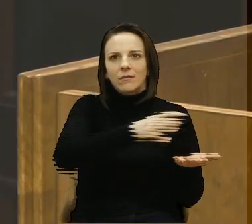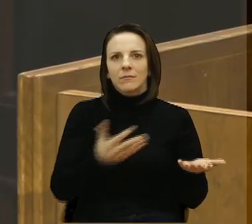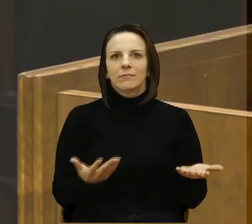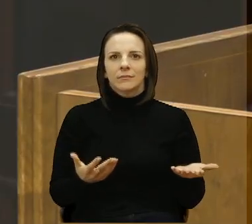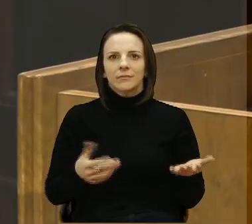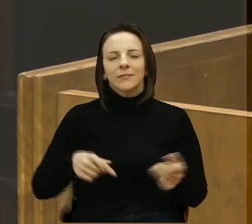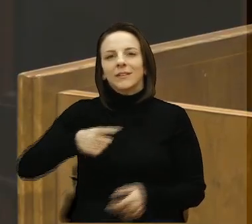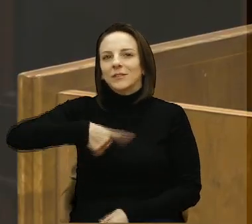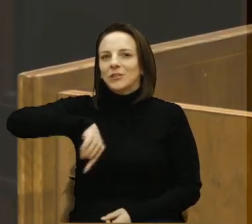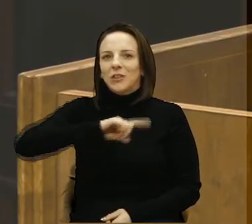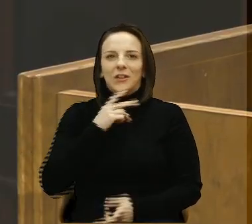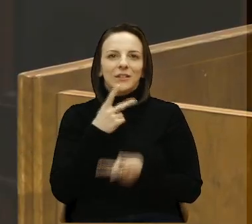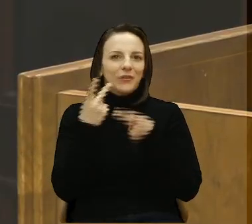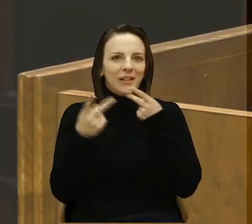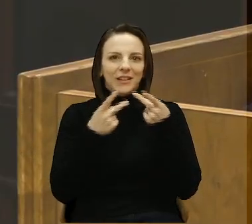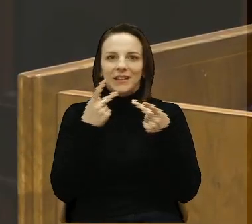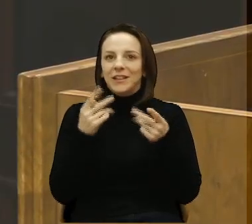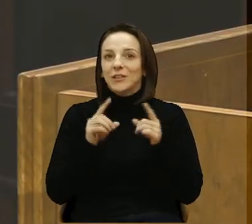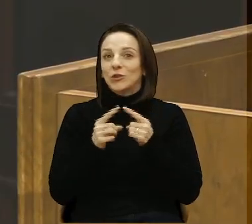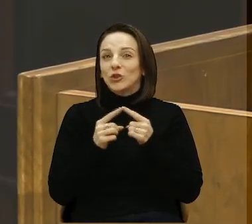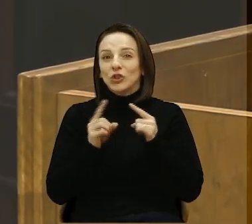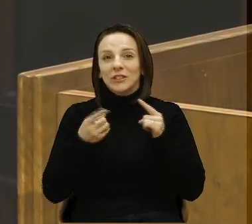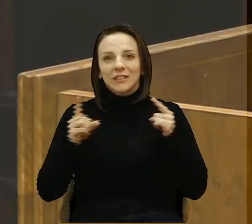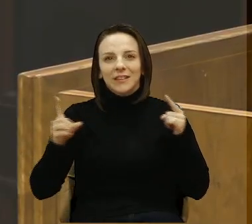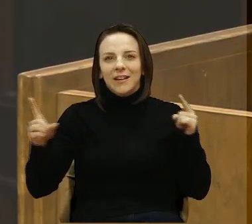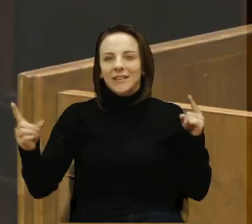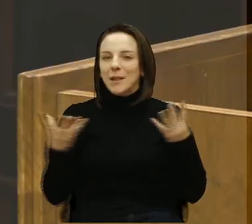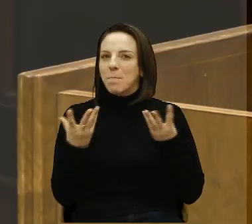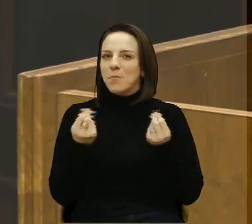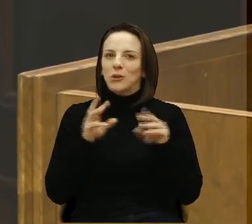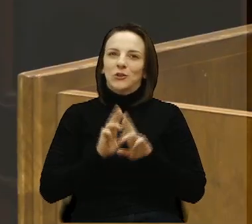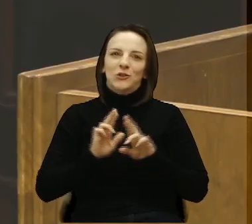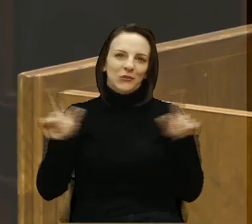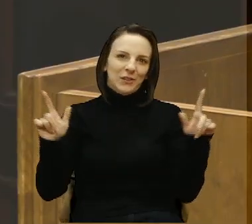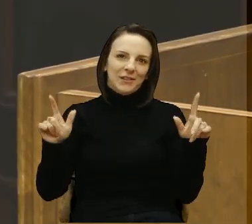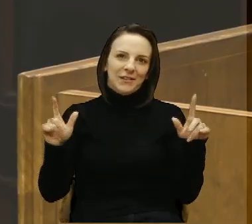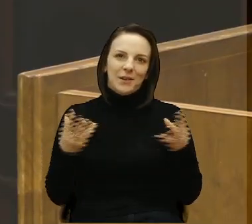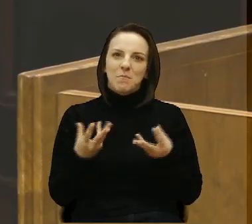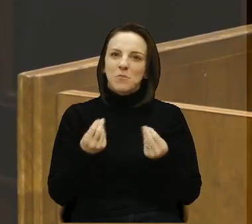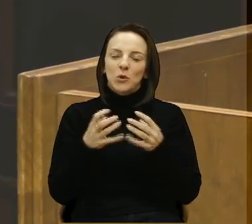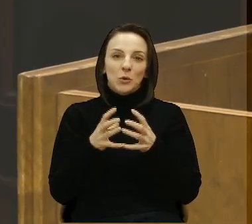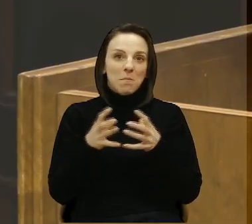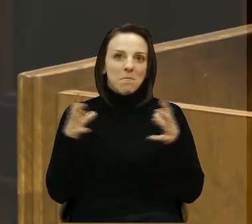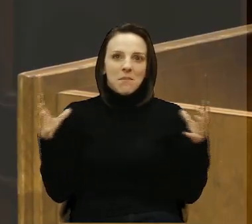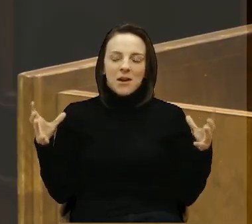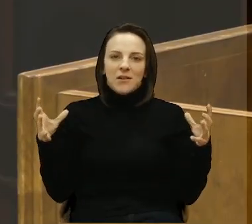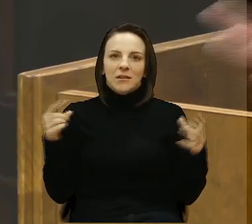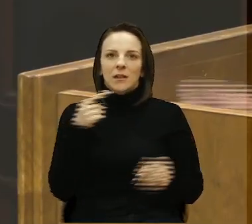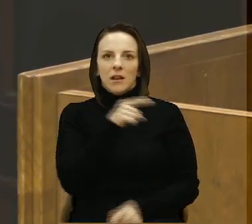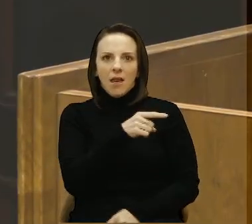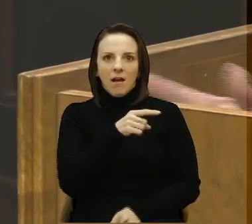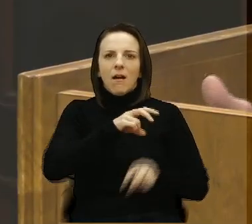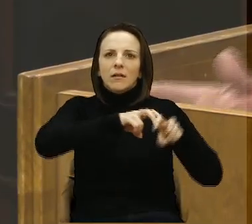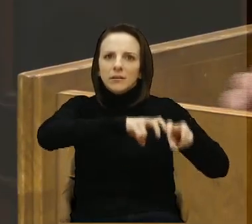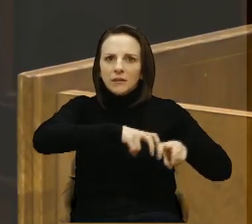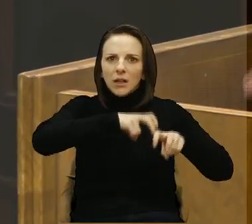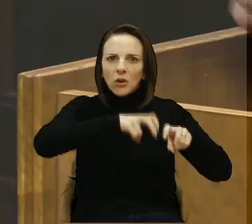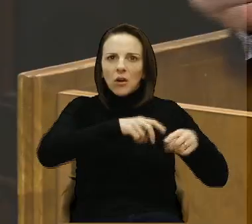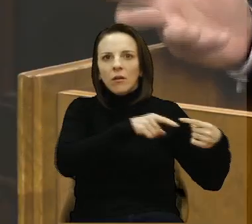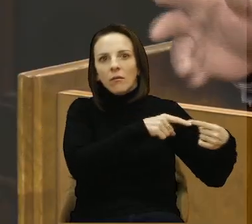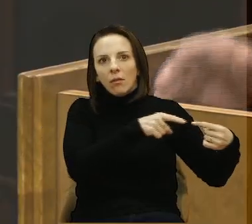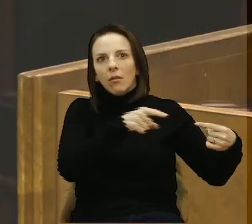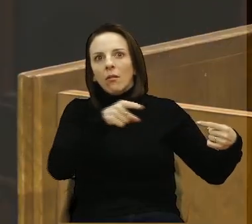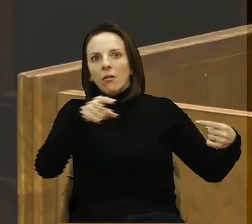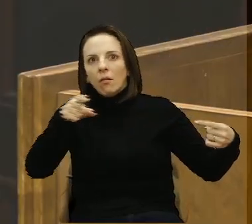totalmente diferentes e muito maiores. No interior, para você conseguir se locomover de um canto para o outro, você faz 20,